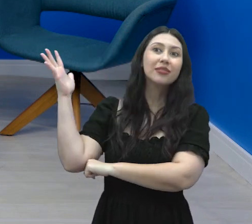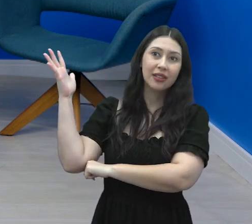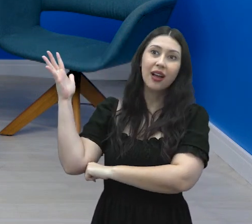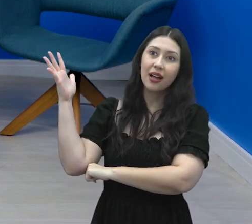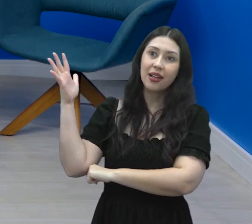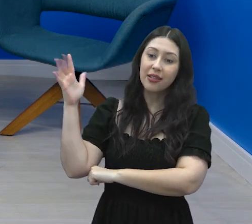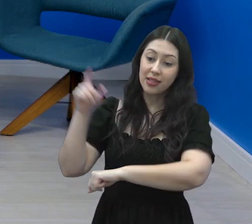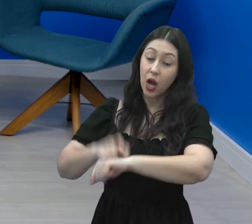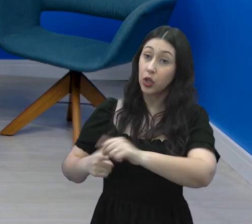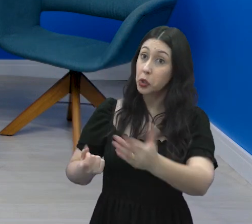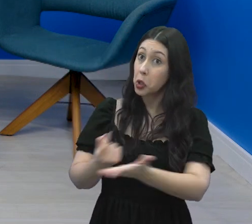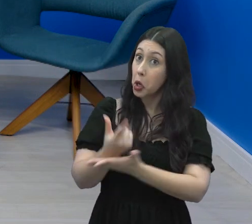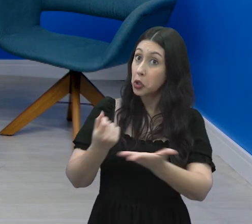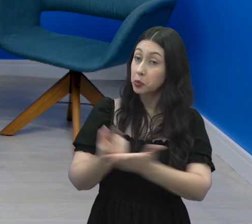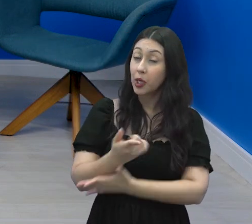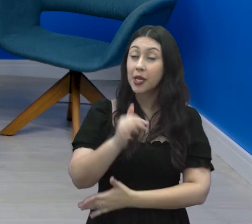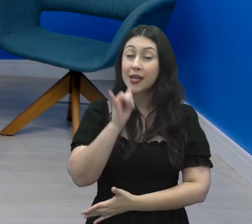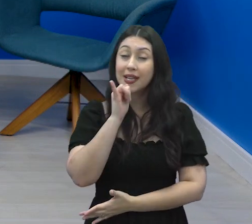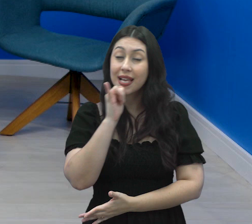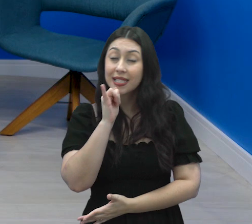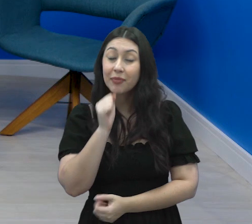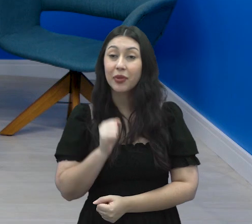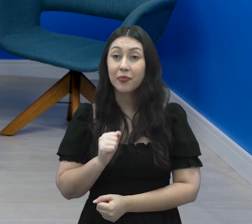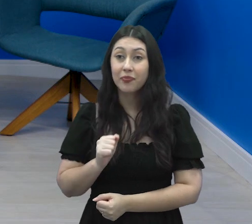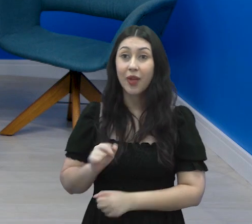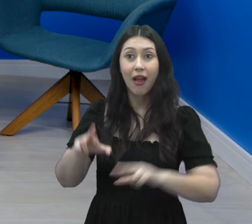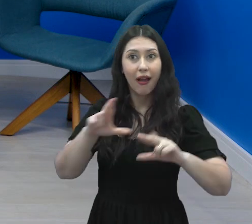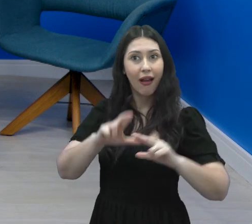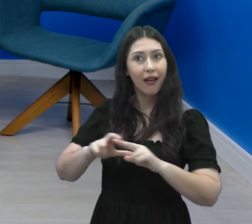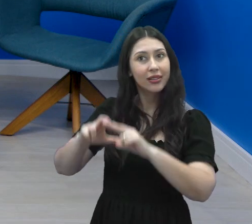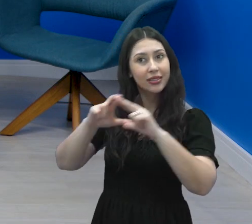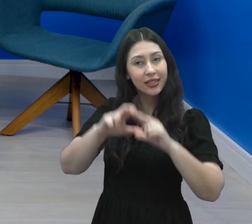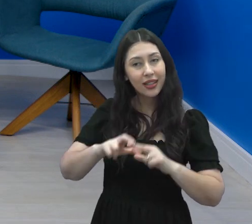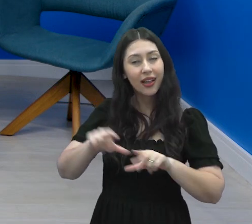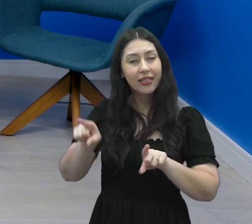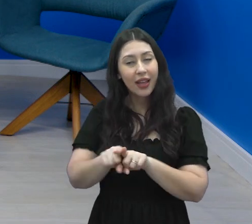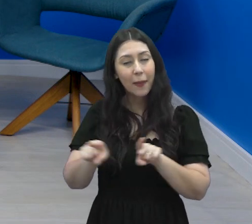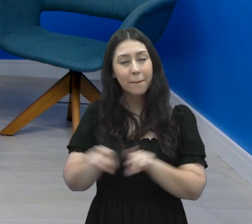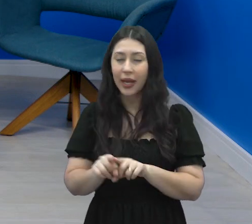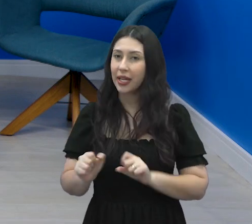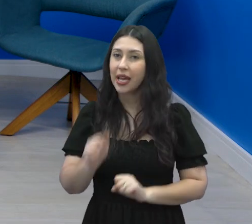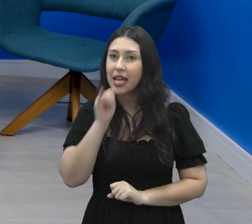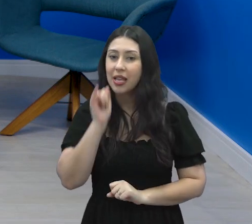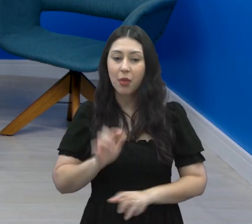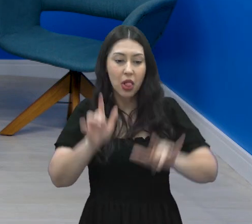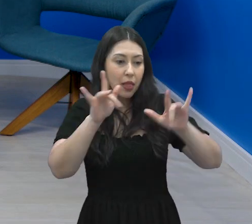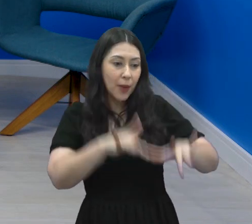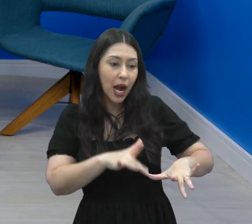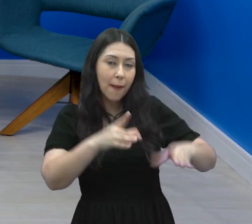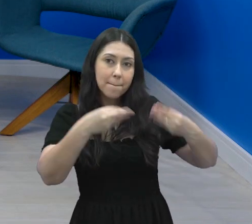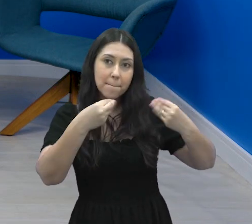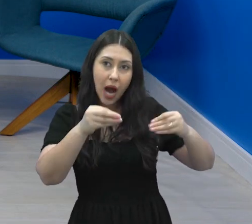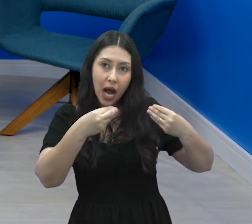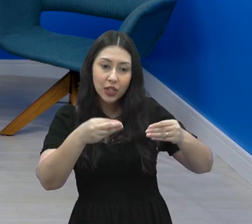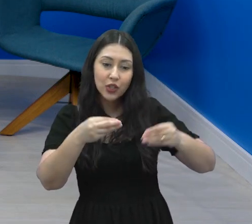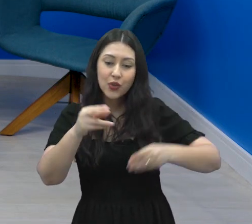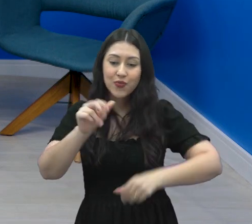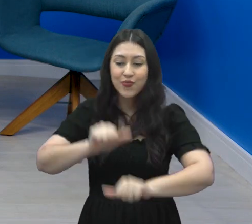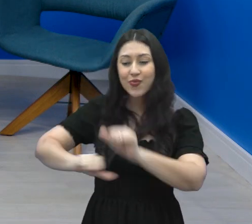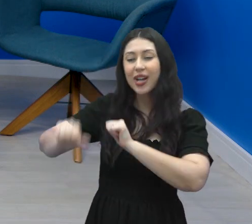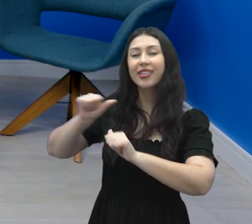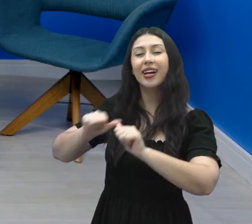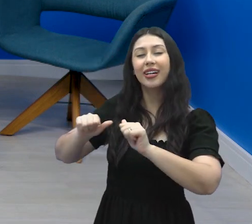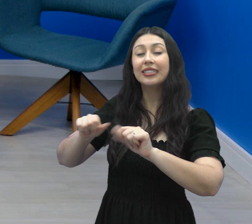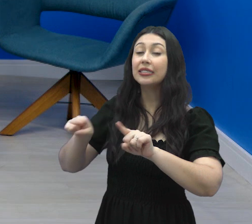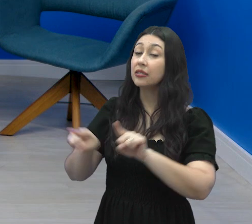ambientais causados pelo nosso consumo. Por exemplo, reutilizar os resíduos sólidos, como o plástico, e também, é